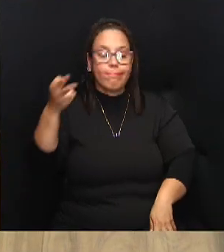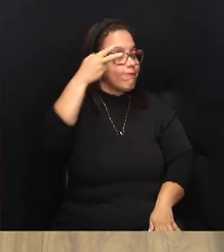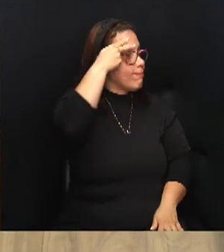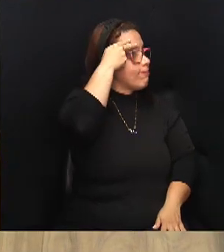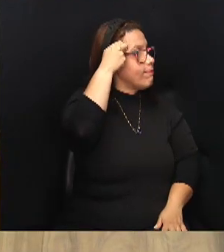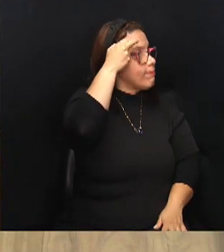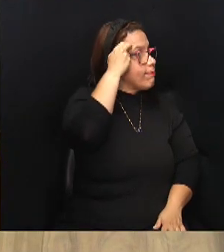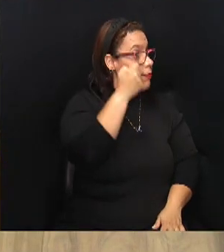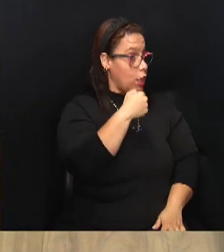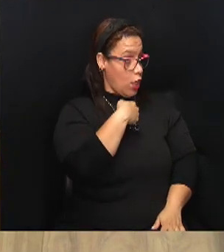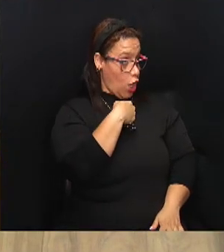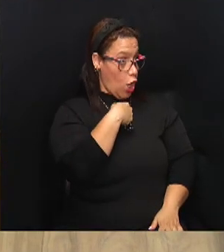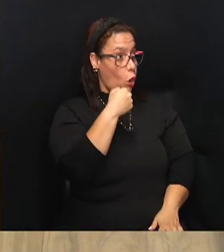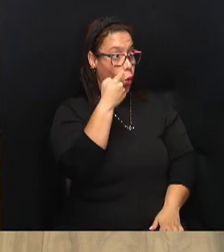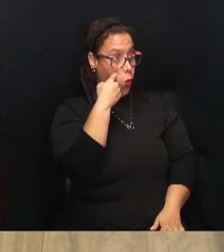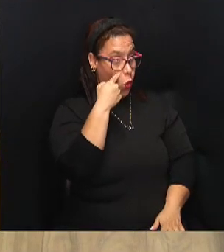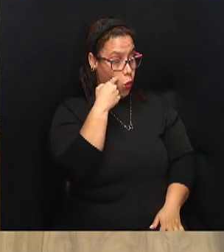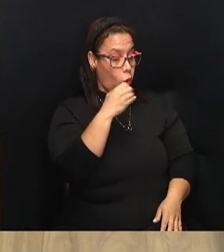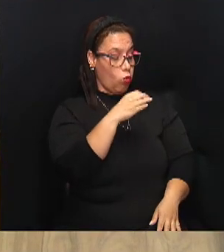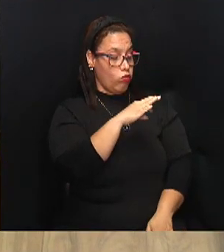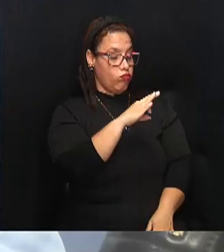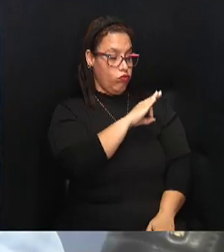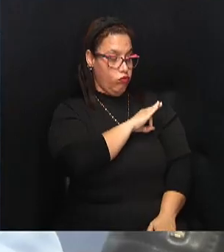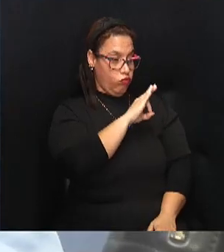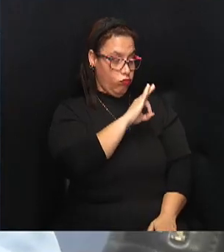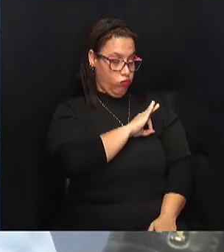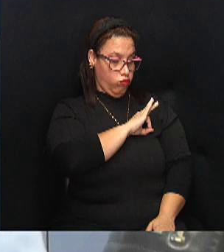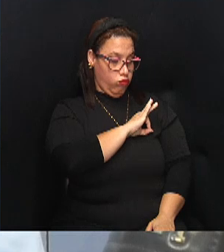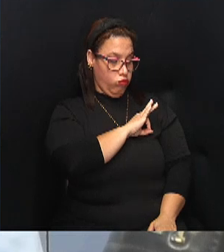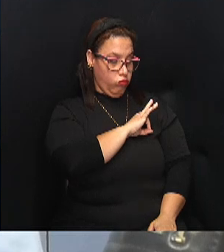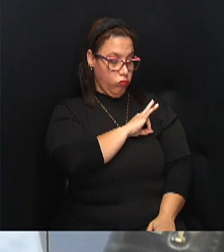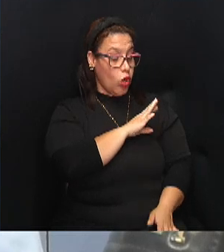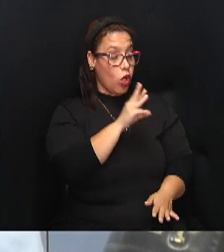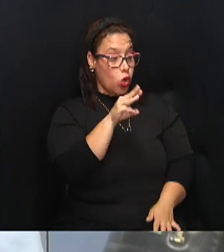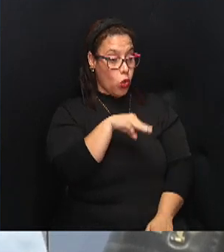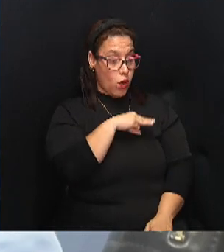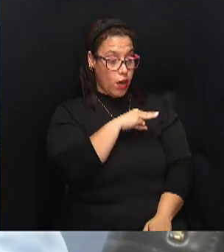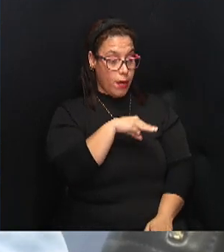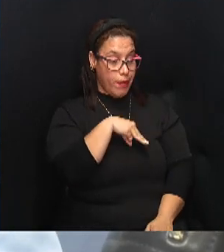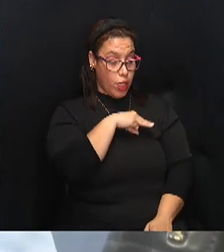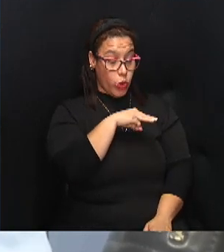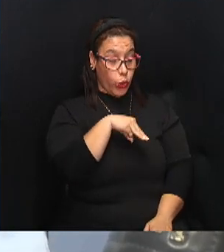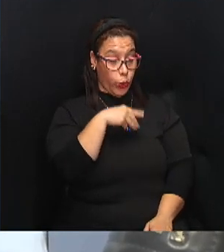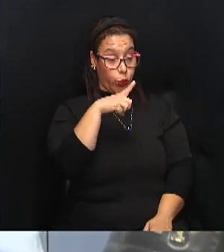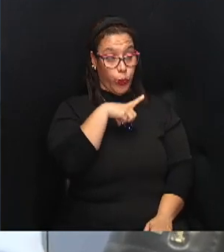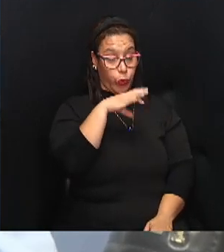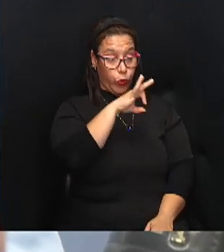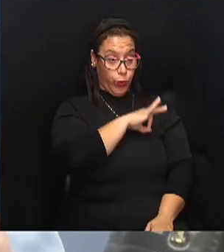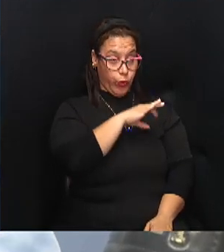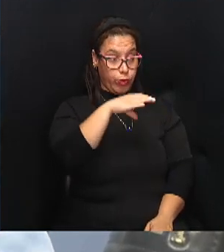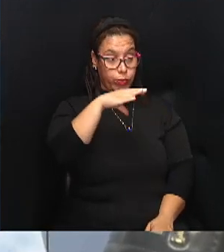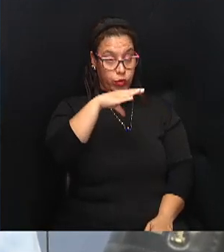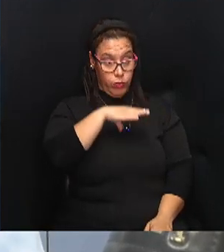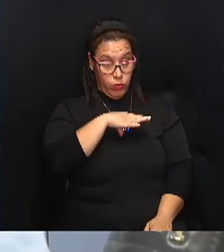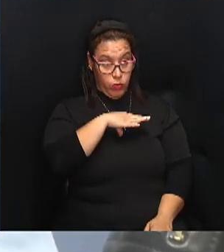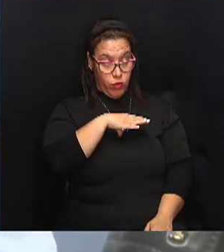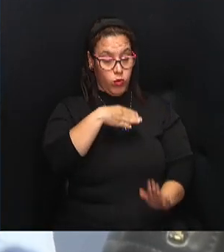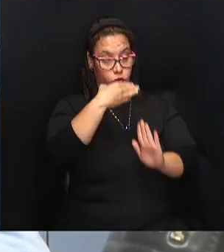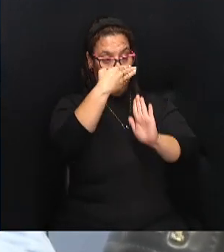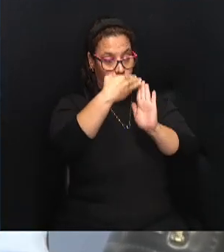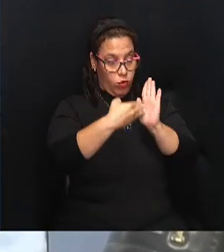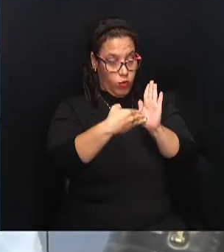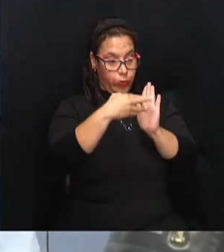vejo que as forças de polícia hoje estão encaixadas nas suas missões. Então tem a Guarda Municipal já com seu escopo de